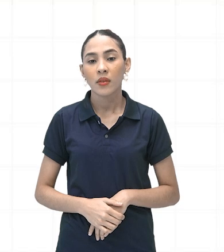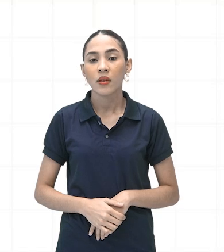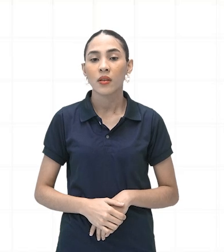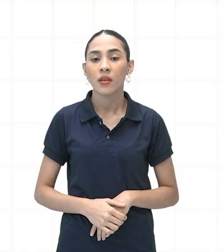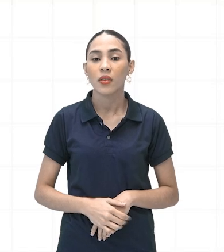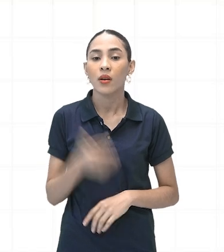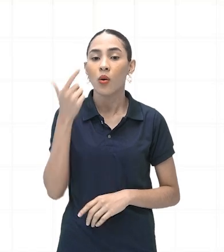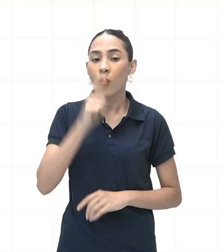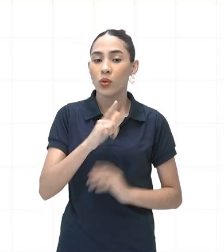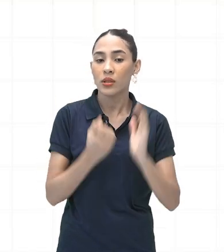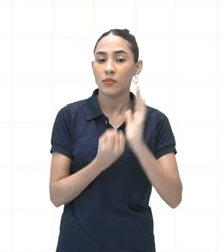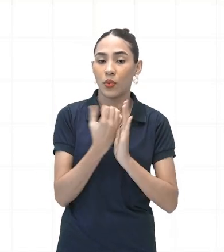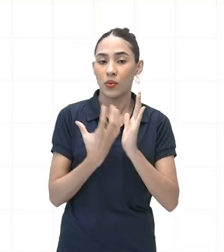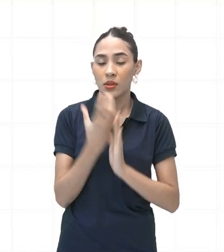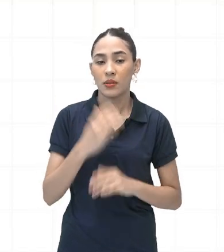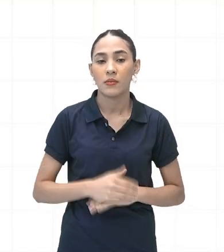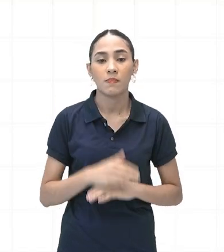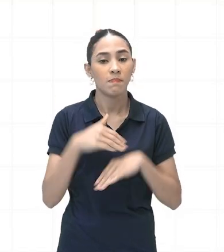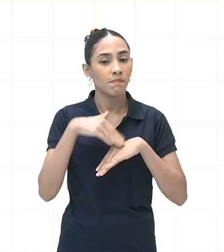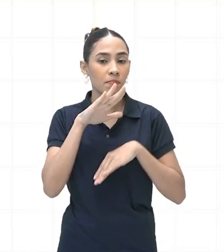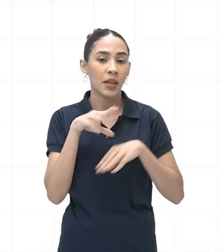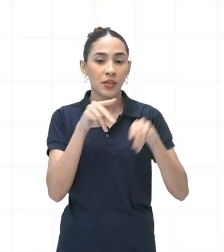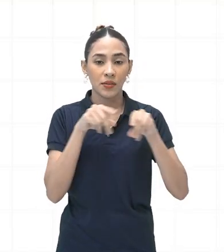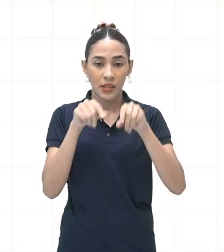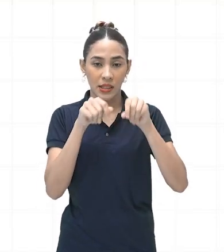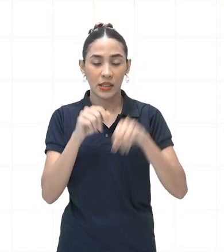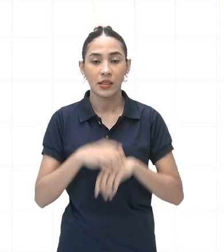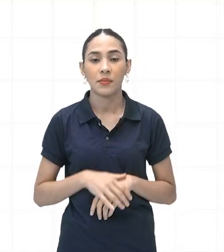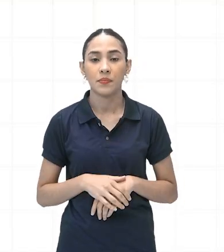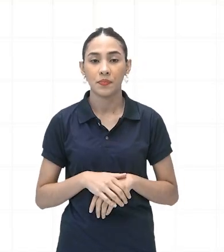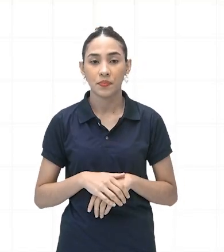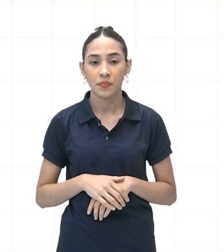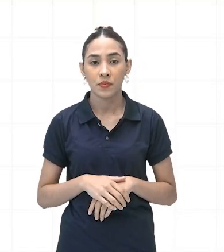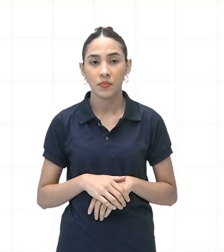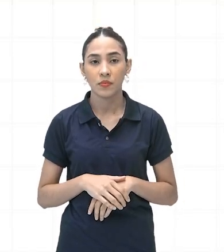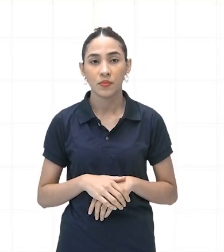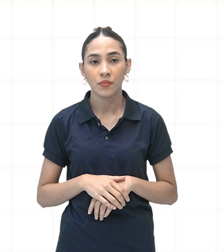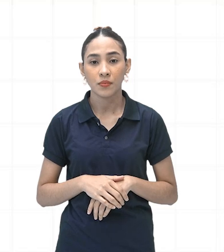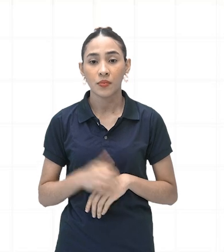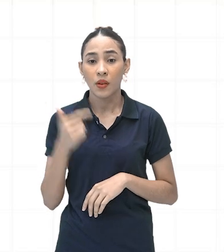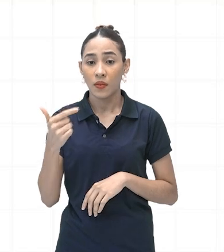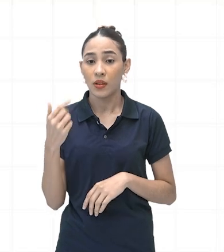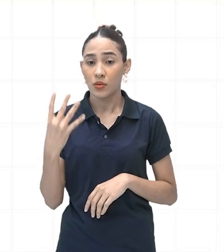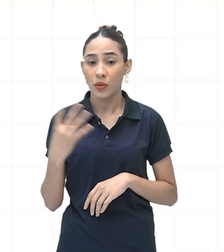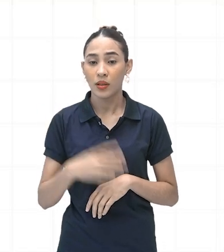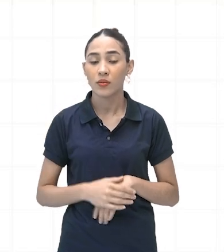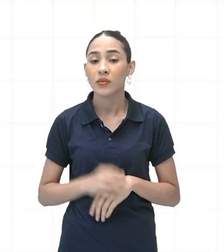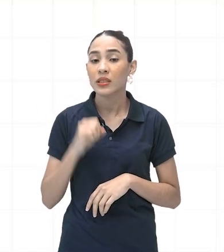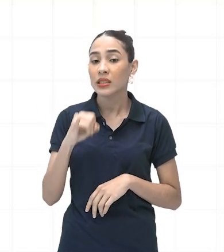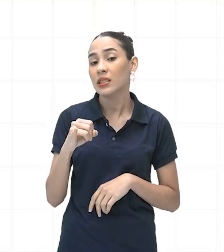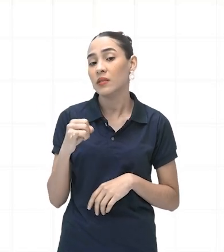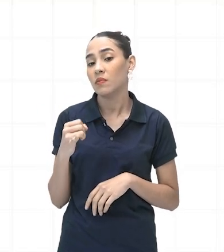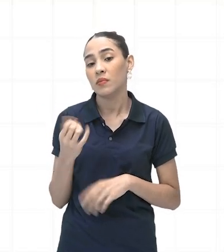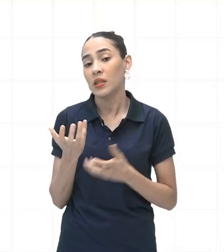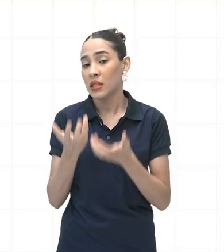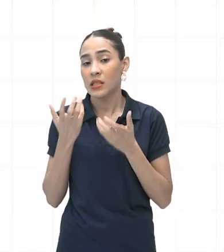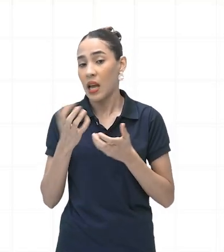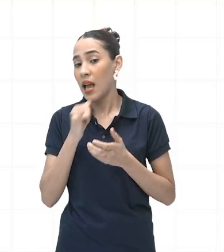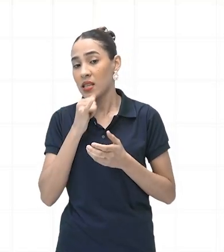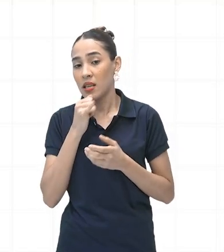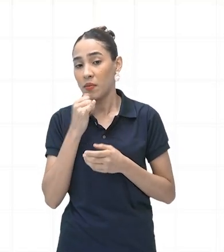Para produzir mais farinha, né? Então, 24. Se eu quisesse produzir